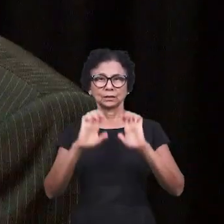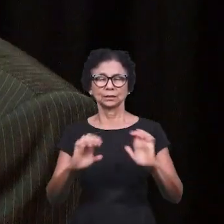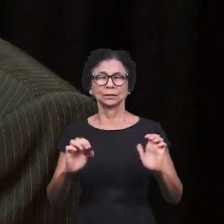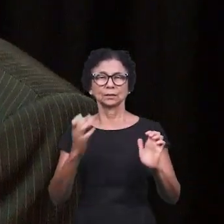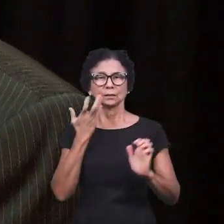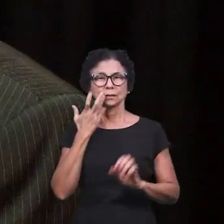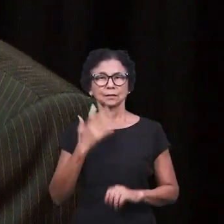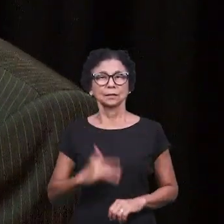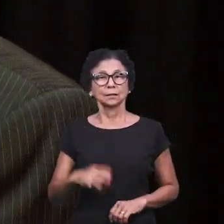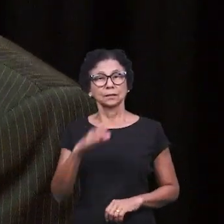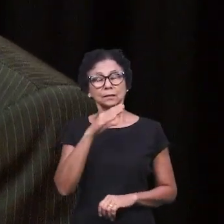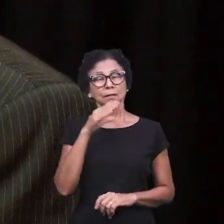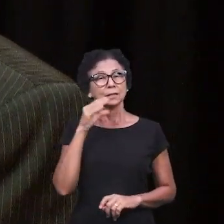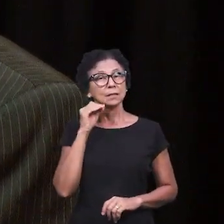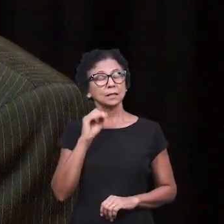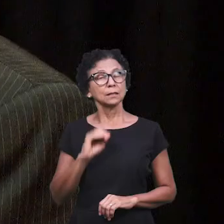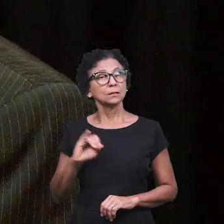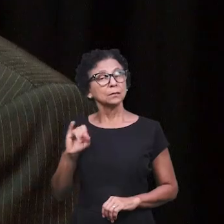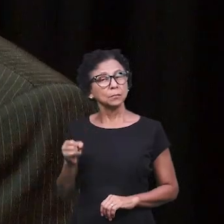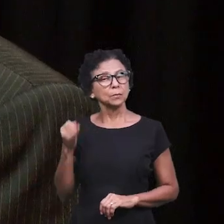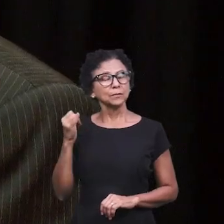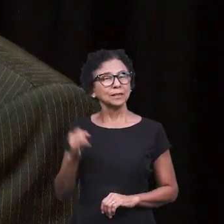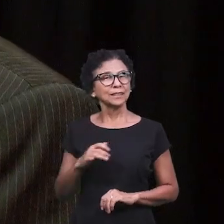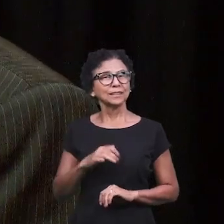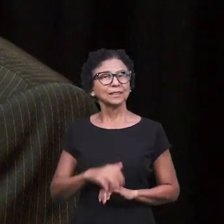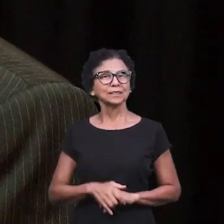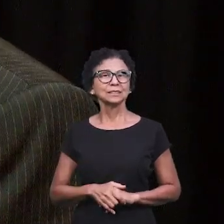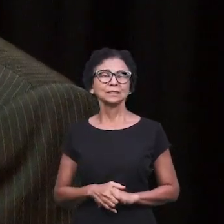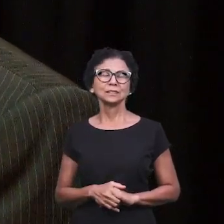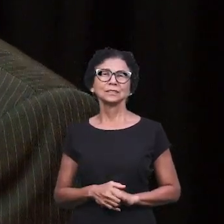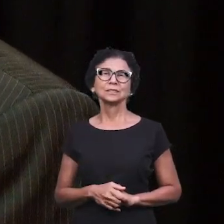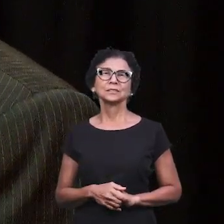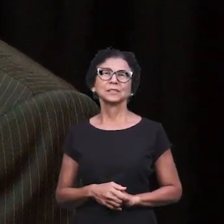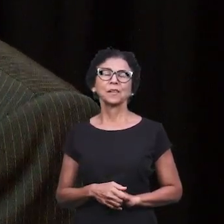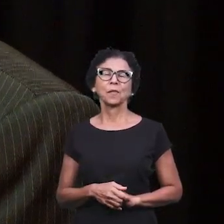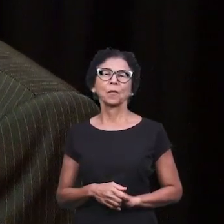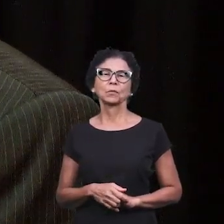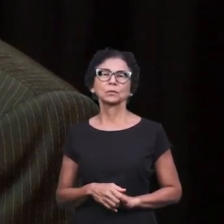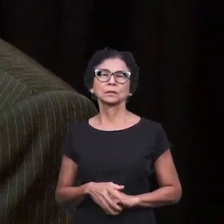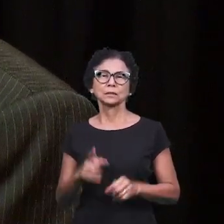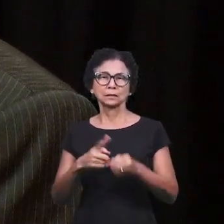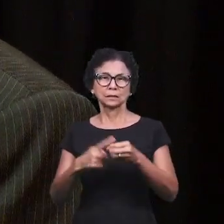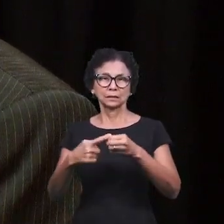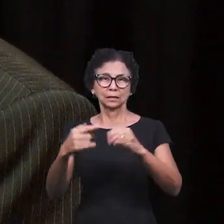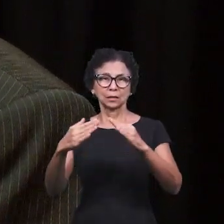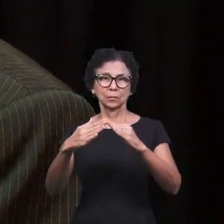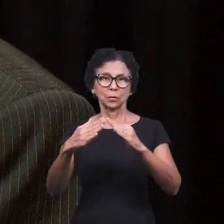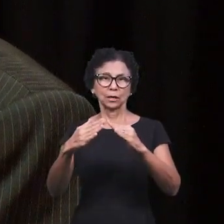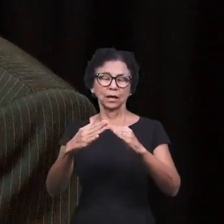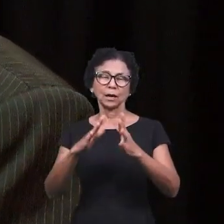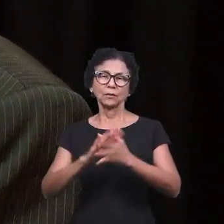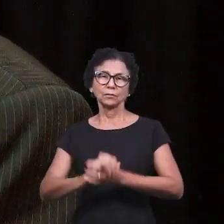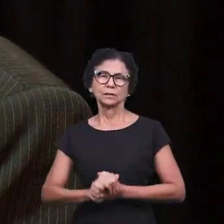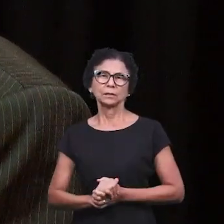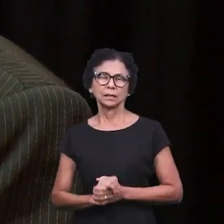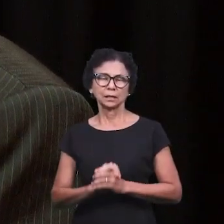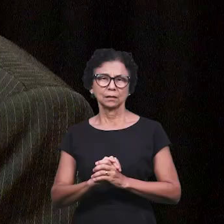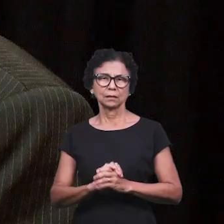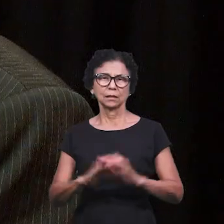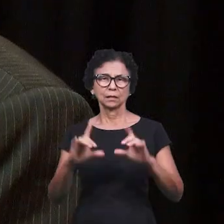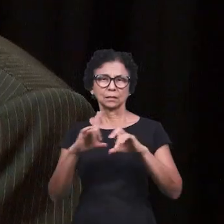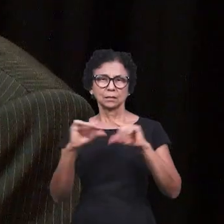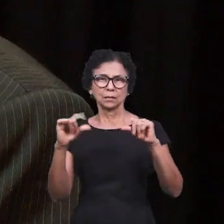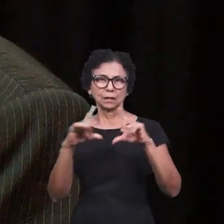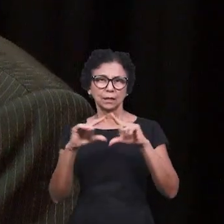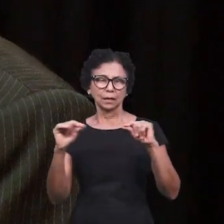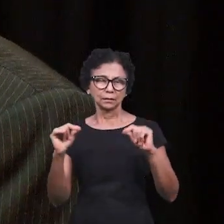das classes. Nós aproveitamos uma porta que se abriu para nós na cidade onde nós morávamos, era uma cidade satélite de